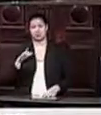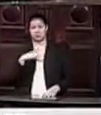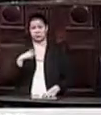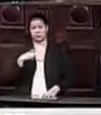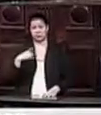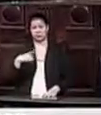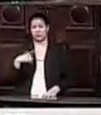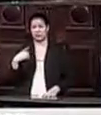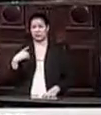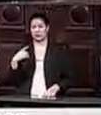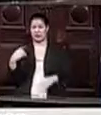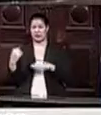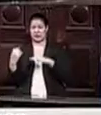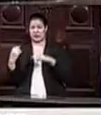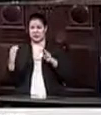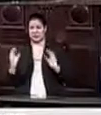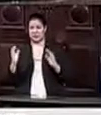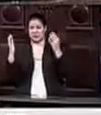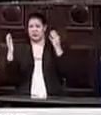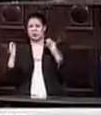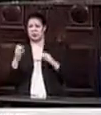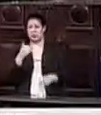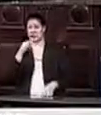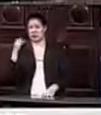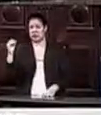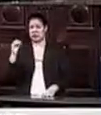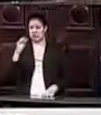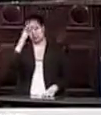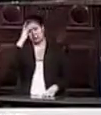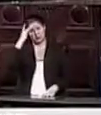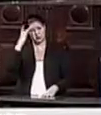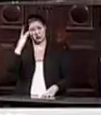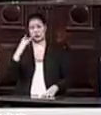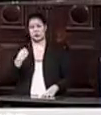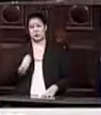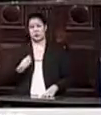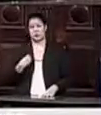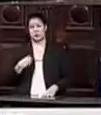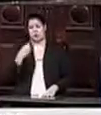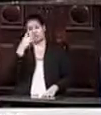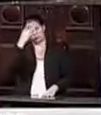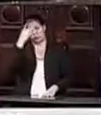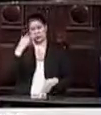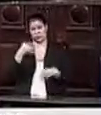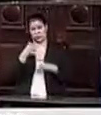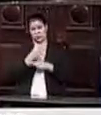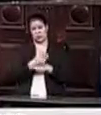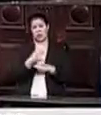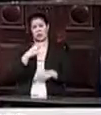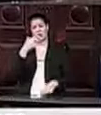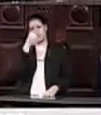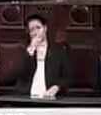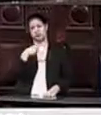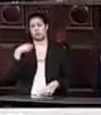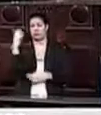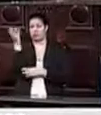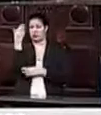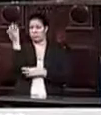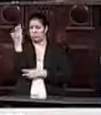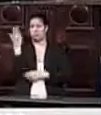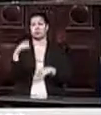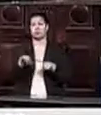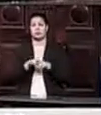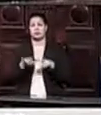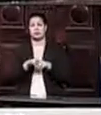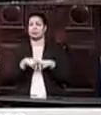pessoas, a presença de um socorrista. Acima desse número, a presença de uma ambulância. Então, a